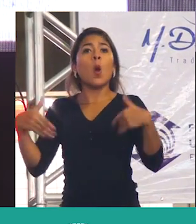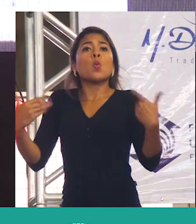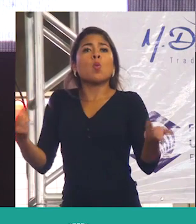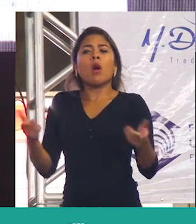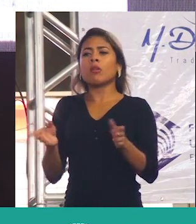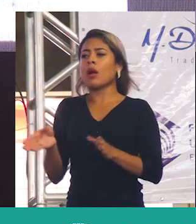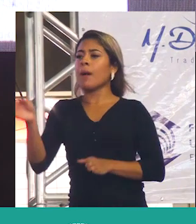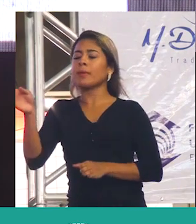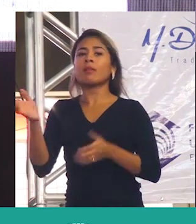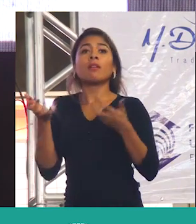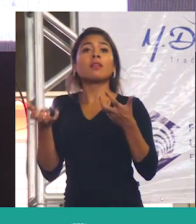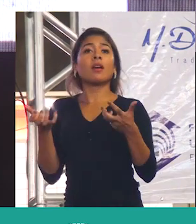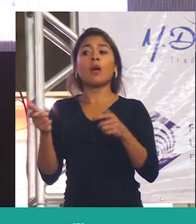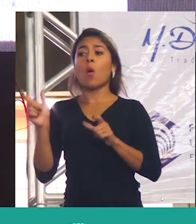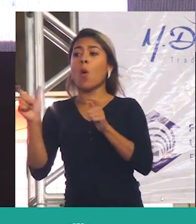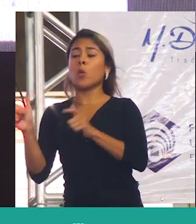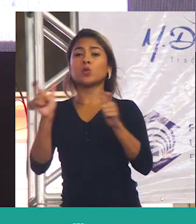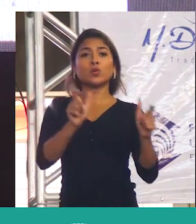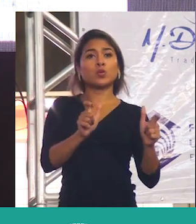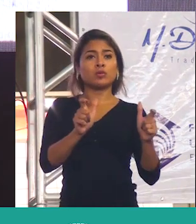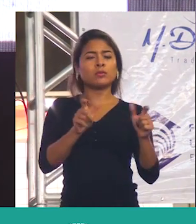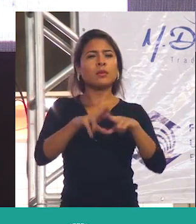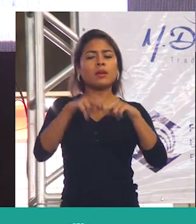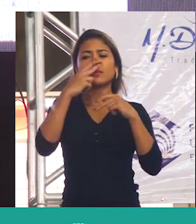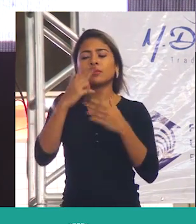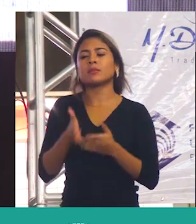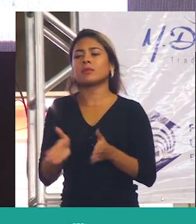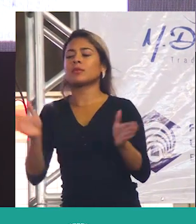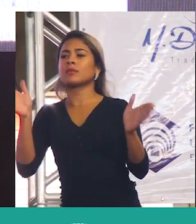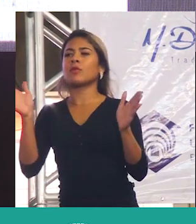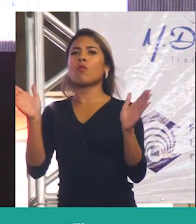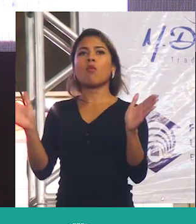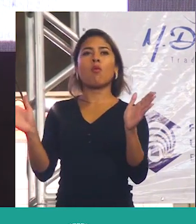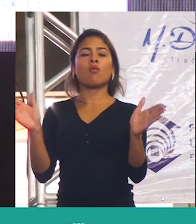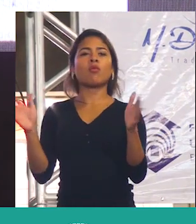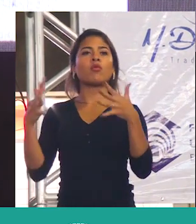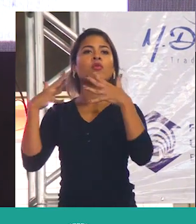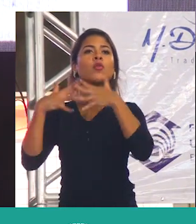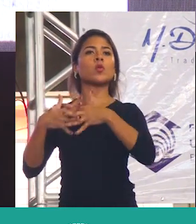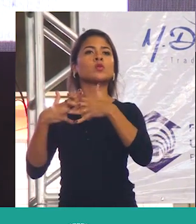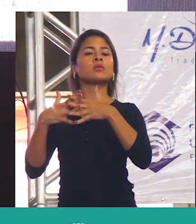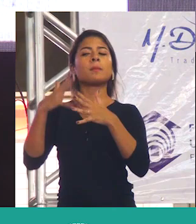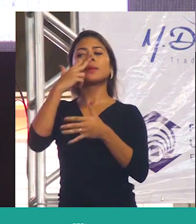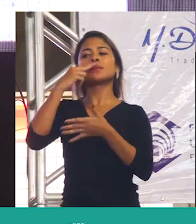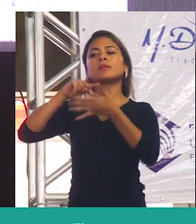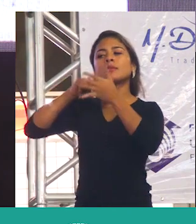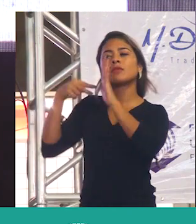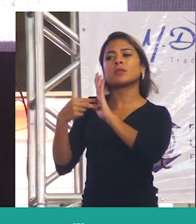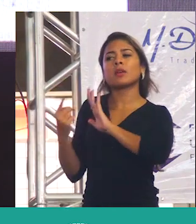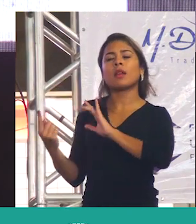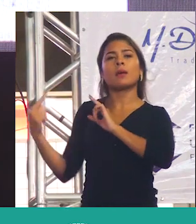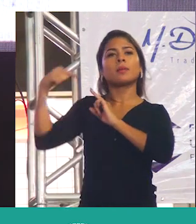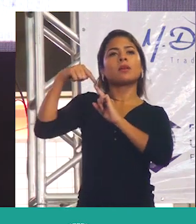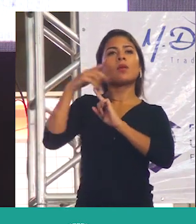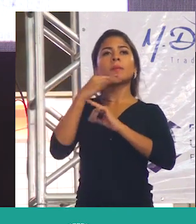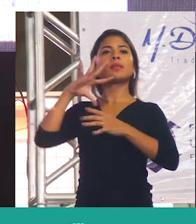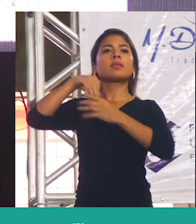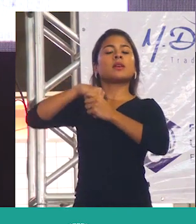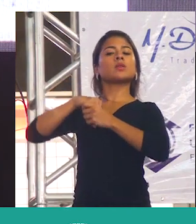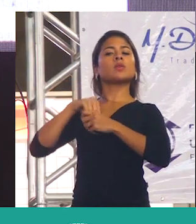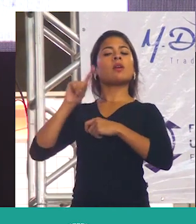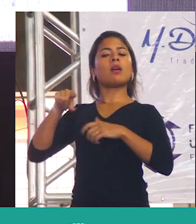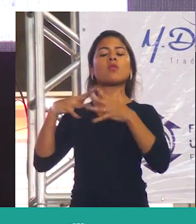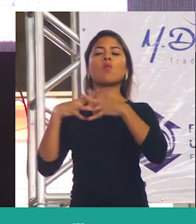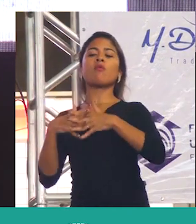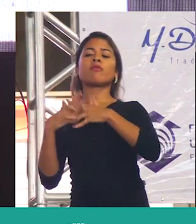ir? Essa foto, portanto, traduz bem essa confusão que foi o seu governo. Vai para